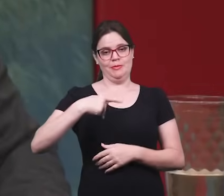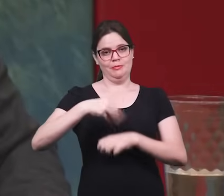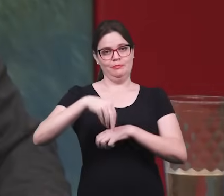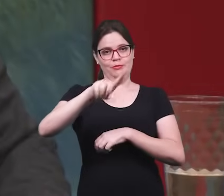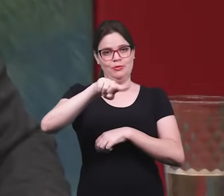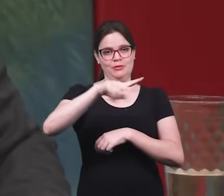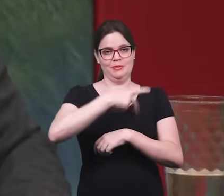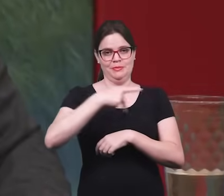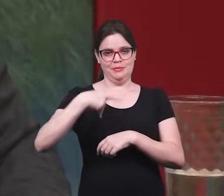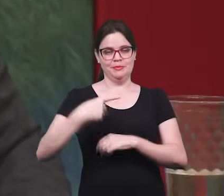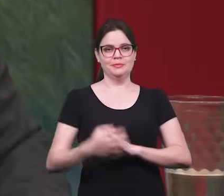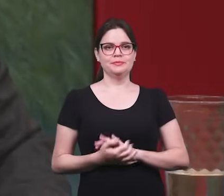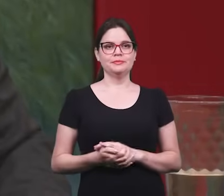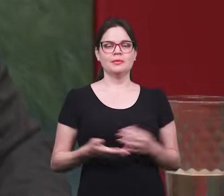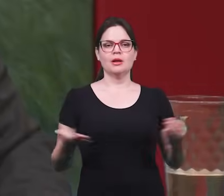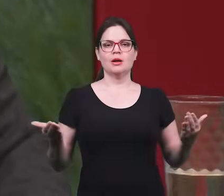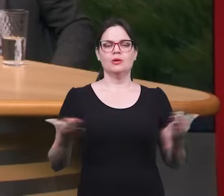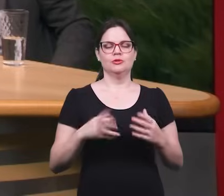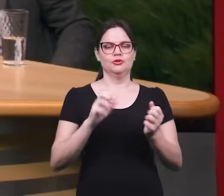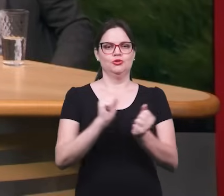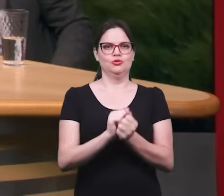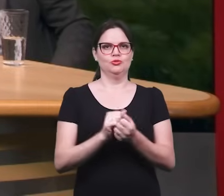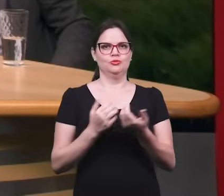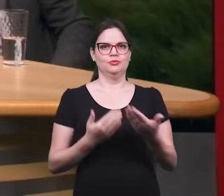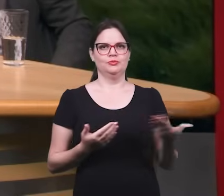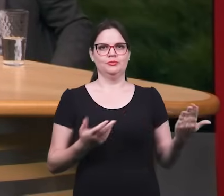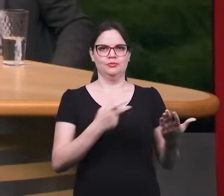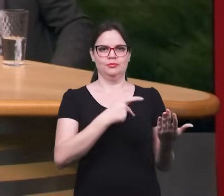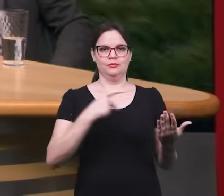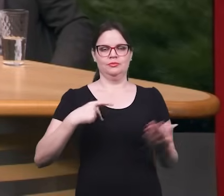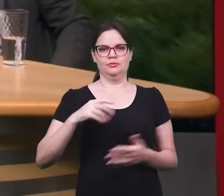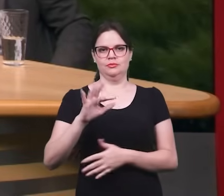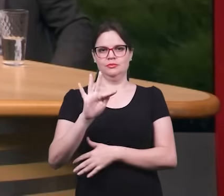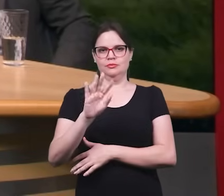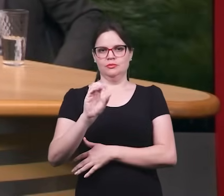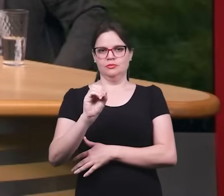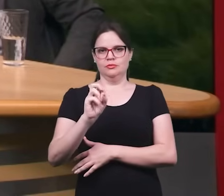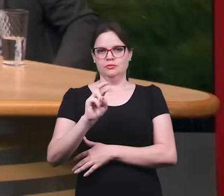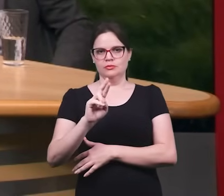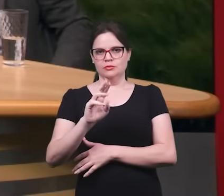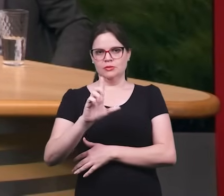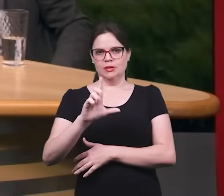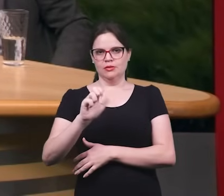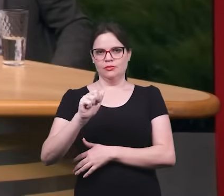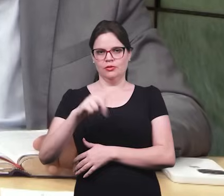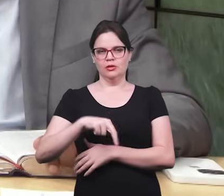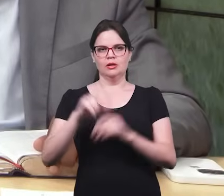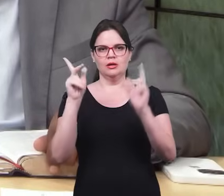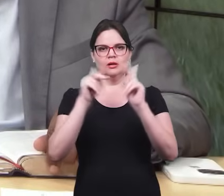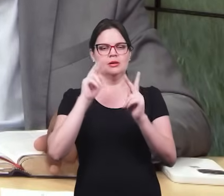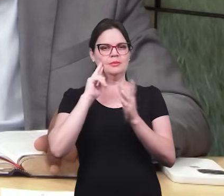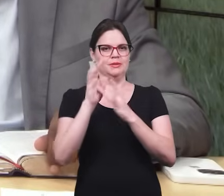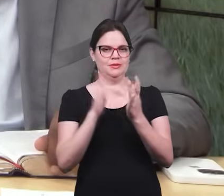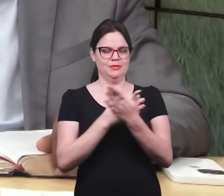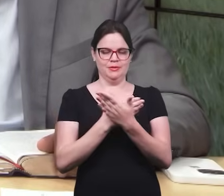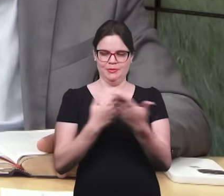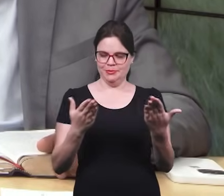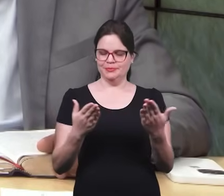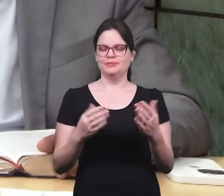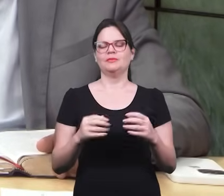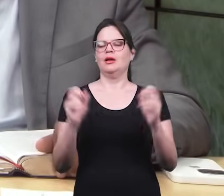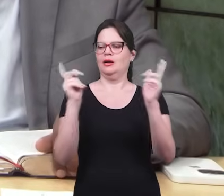pastor e hoje está aqui conosco pastor Forlan Padre senhor pastor Forlan pad do Senhor Pastor Alexandre Pastor